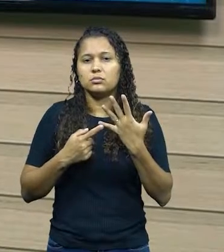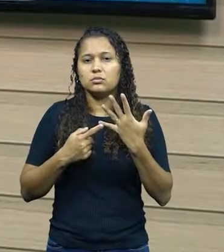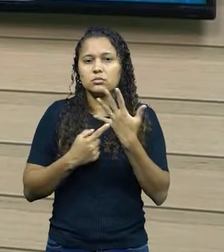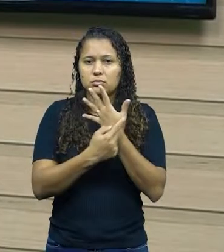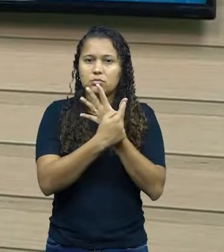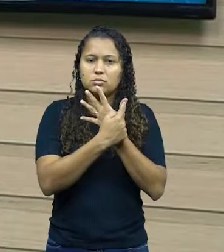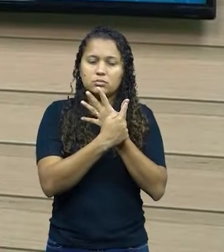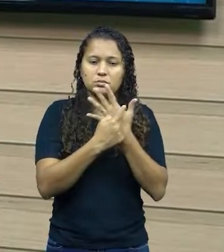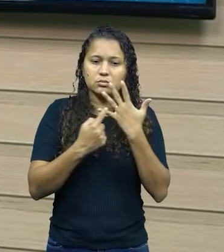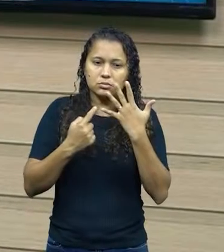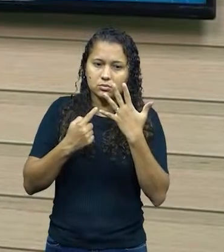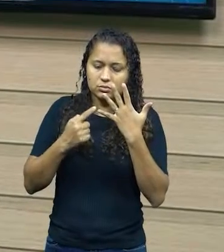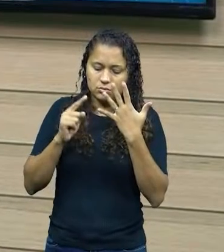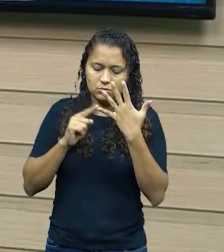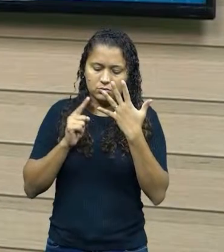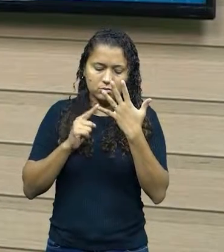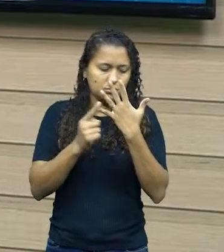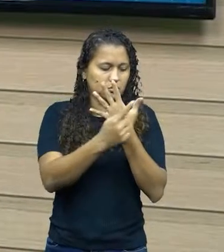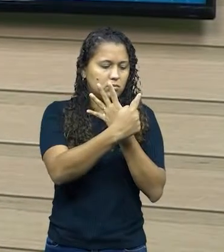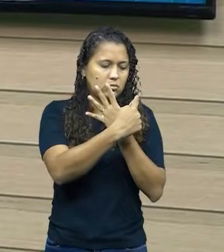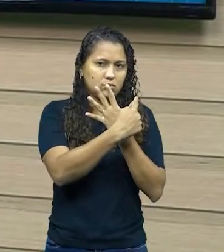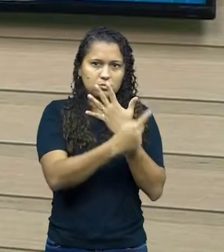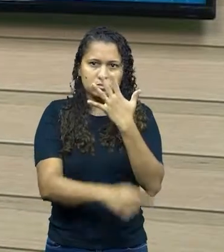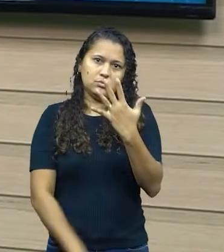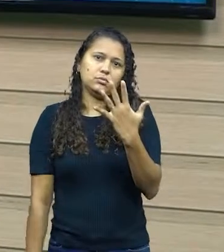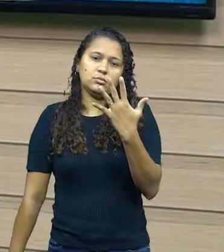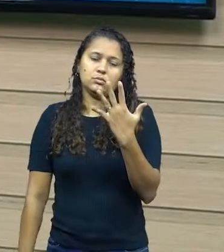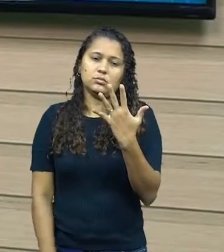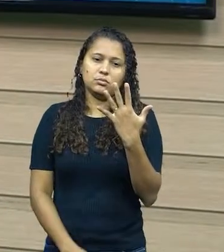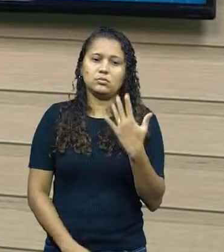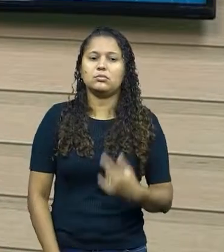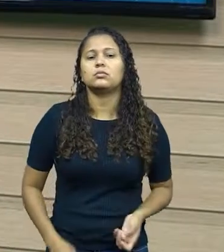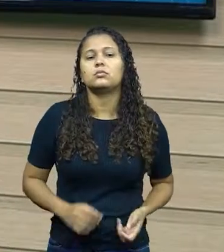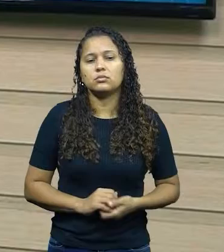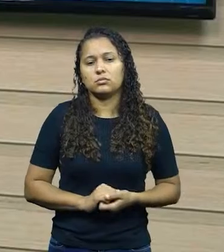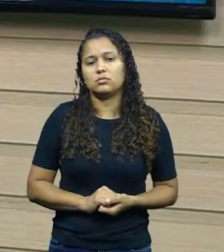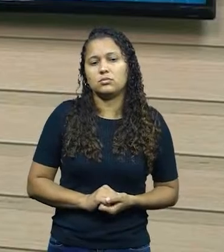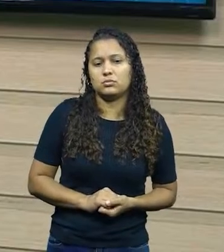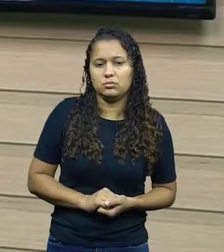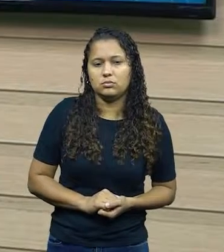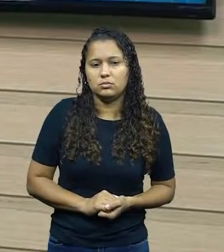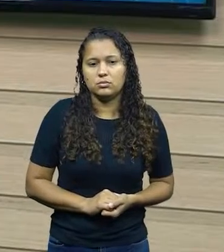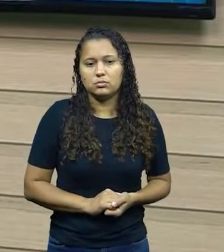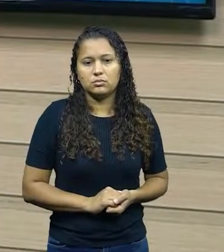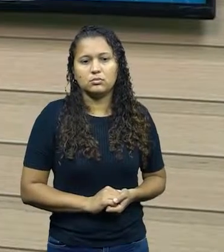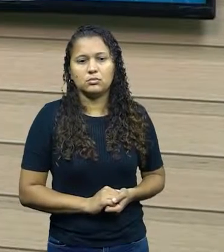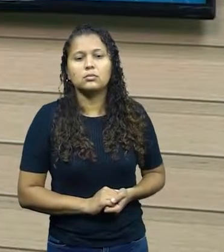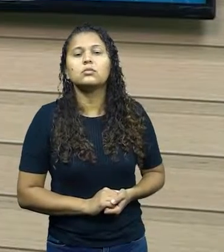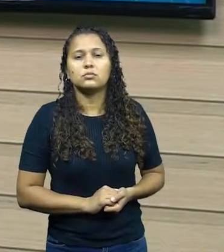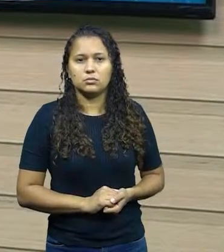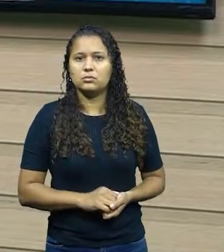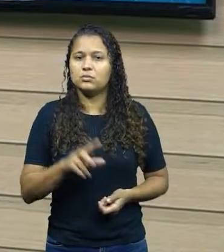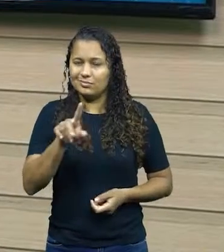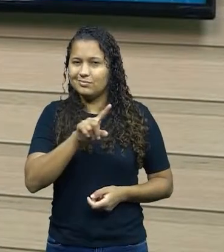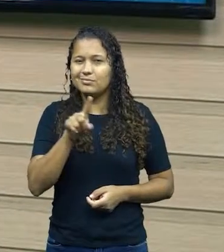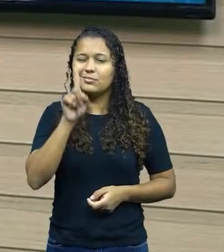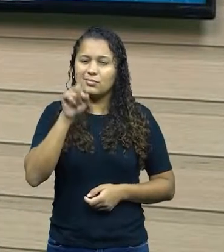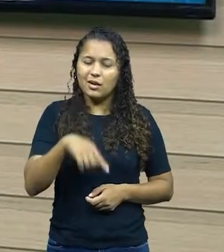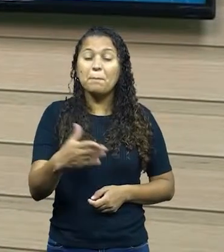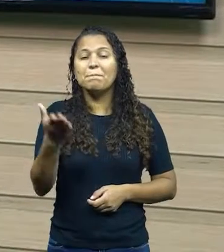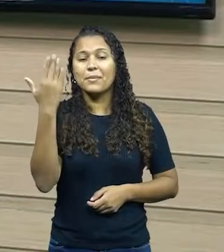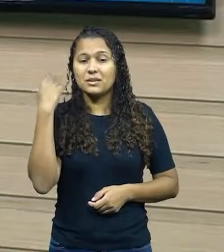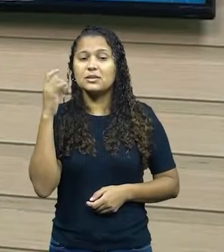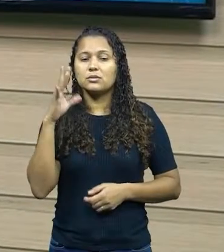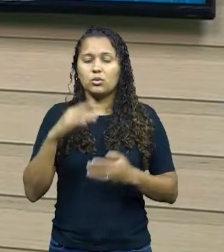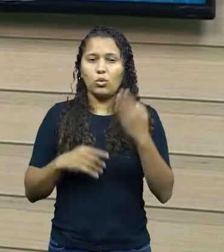palmo a partir do dedão, da ponta do dedão até a ponta do dedo mindinho, do dedo mínimo. Antigamente